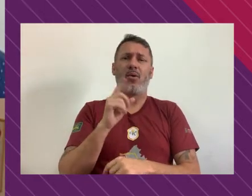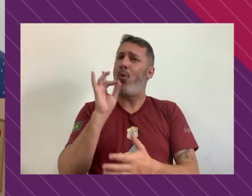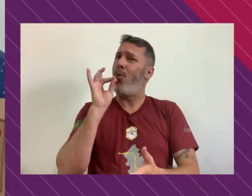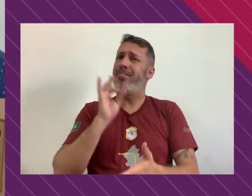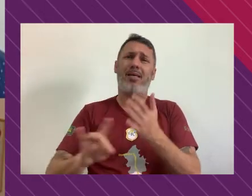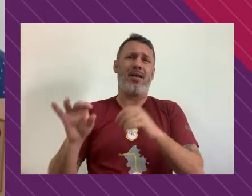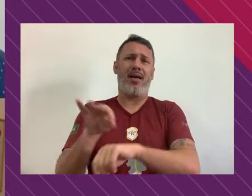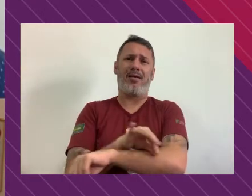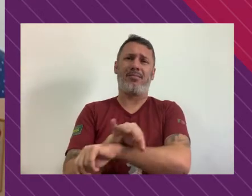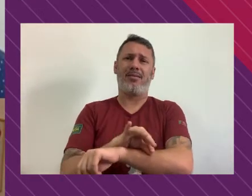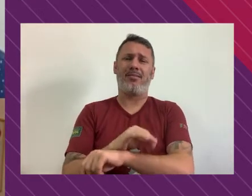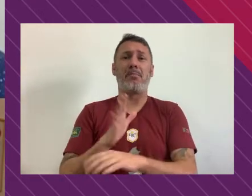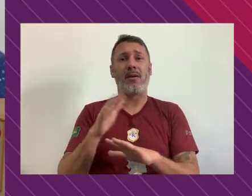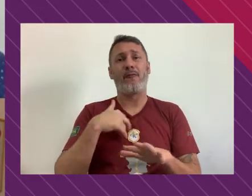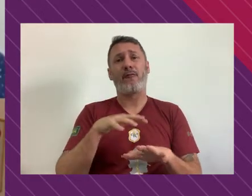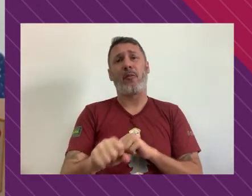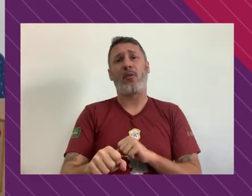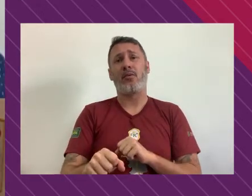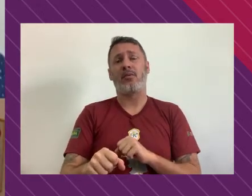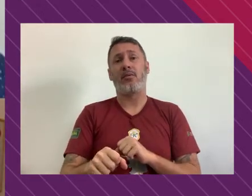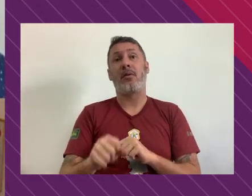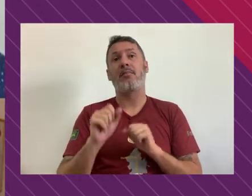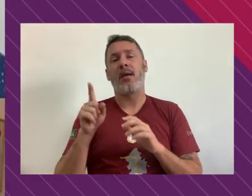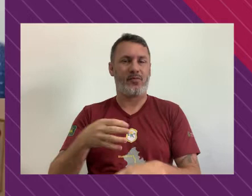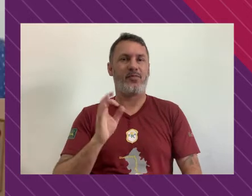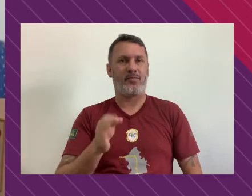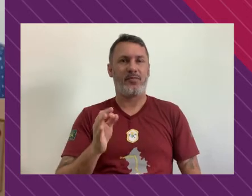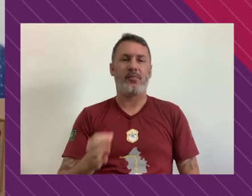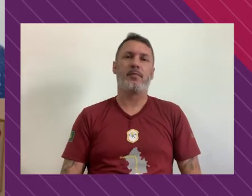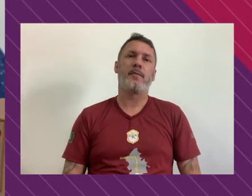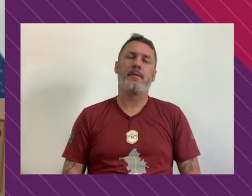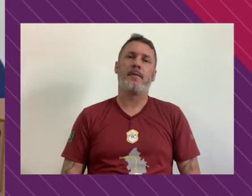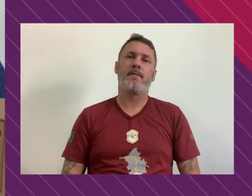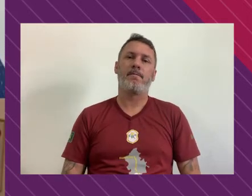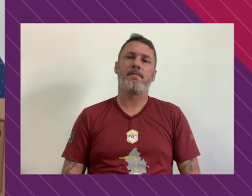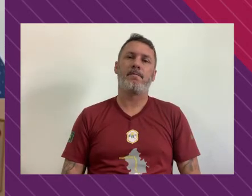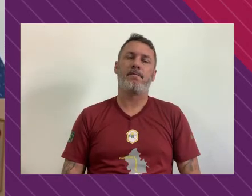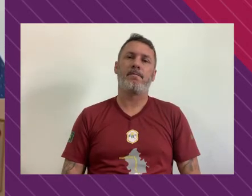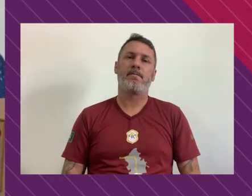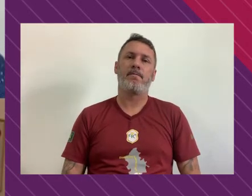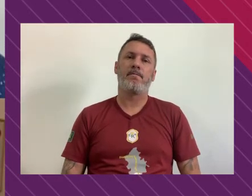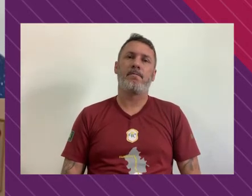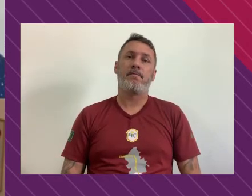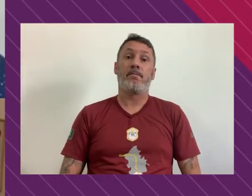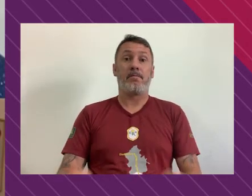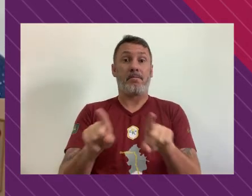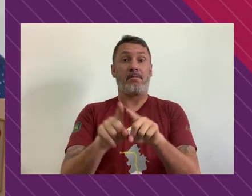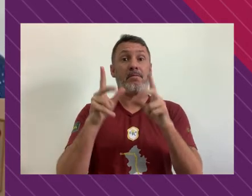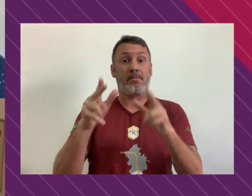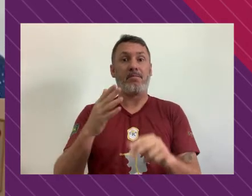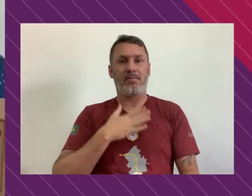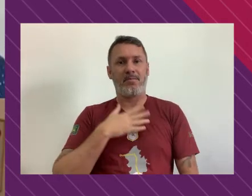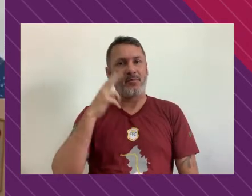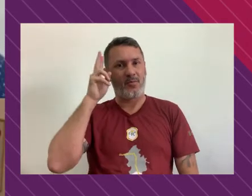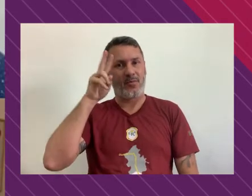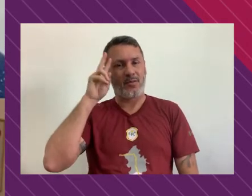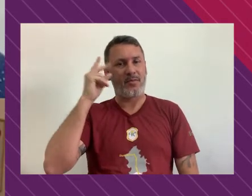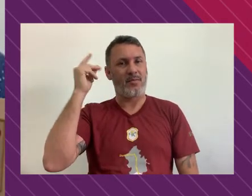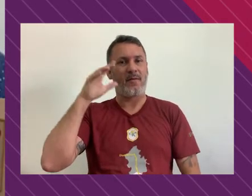uma atuação como pesquisador que te leva também a trabalhar na Fundação Dom Cabral e outras